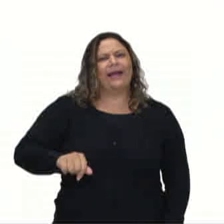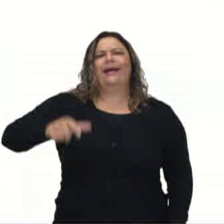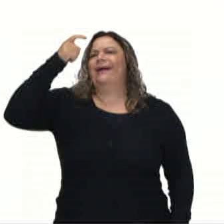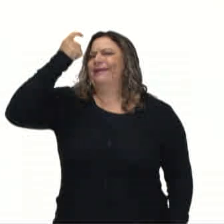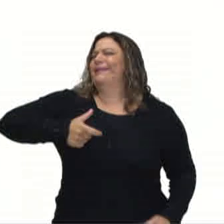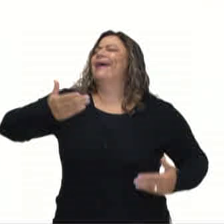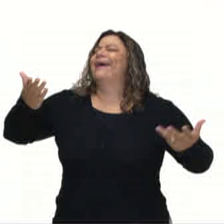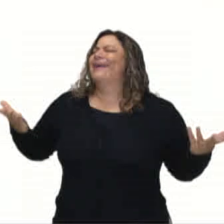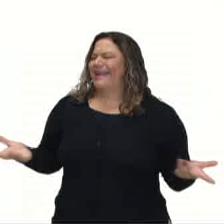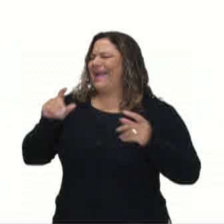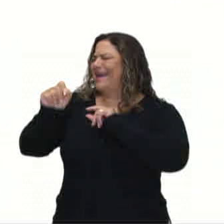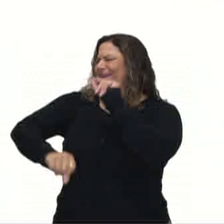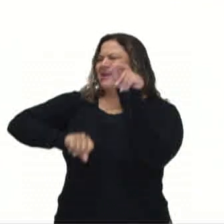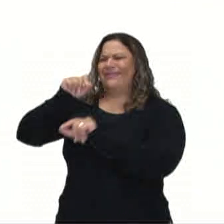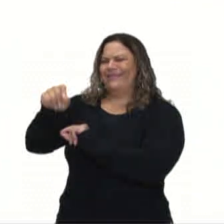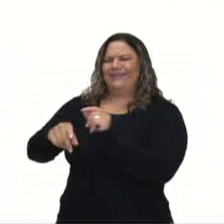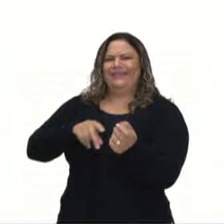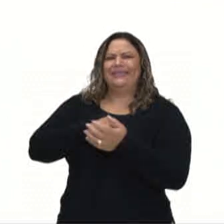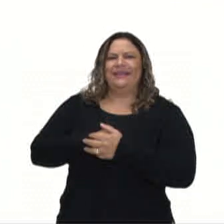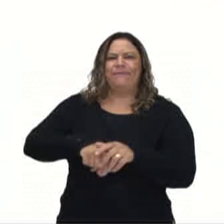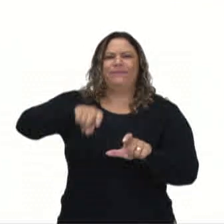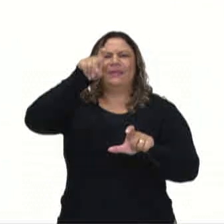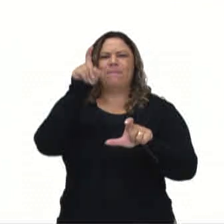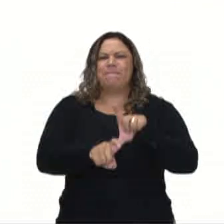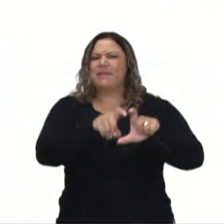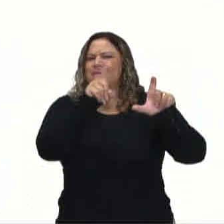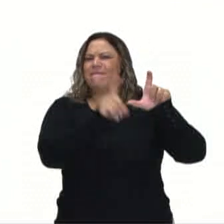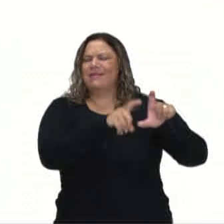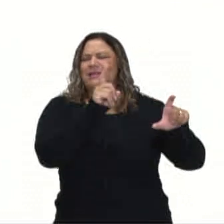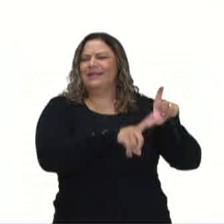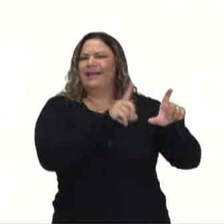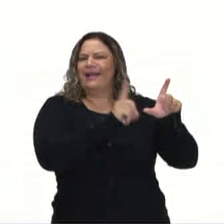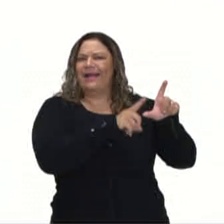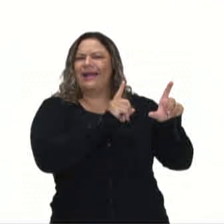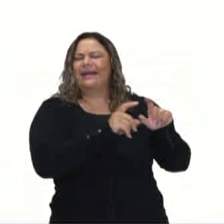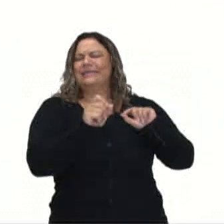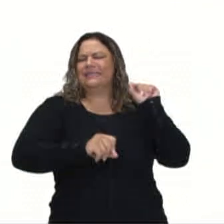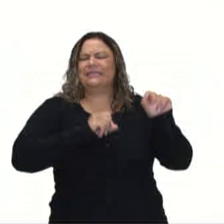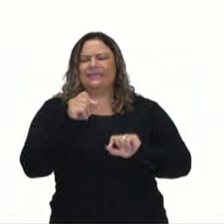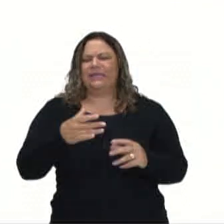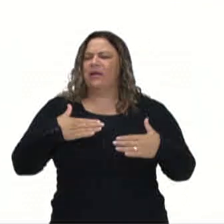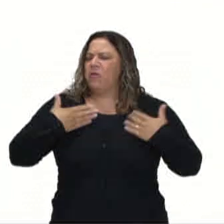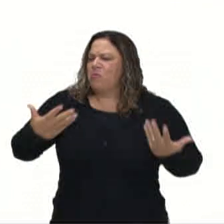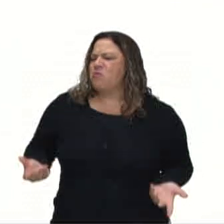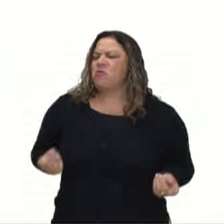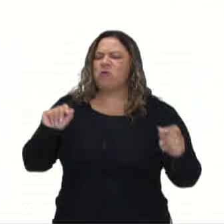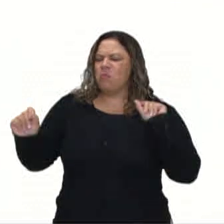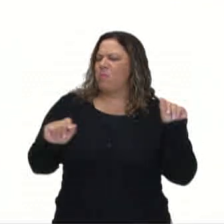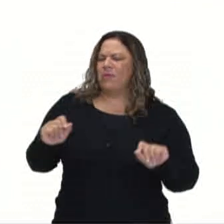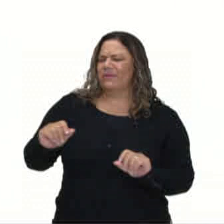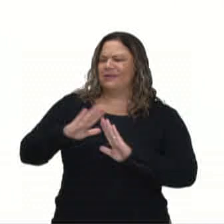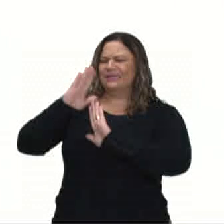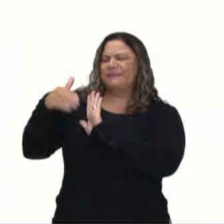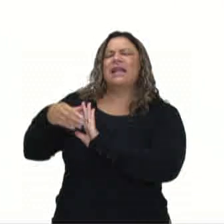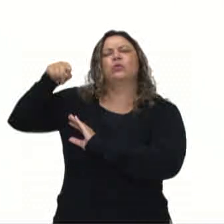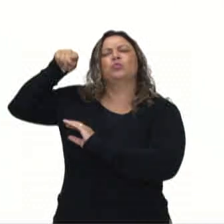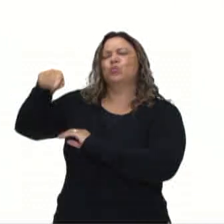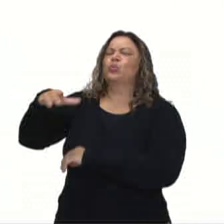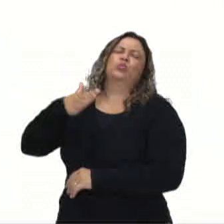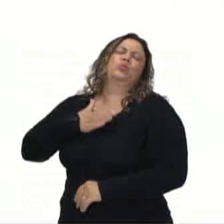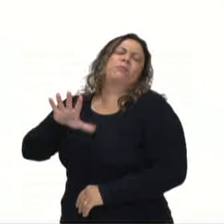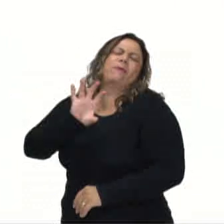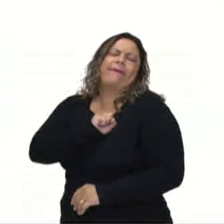vingança terrível. Podia esperar tudo de você, meu amor, menos essa inesperada urticária. E